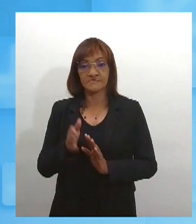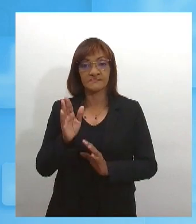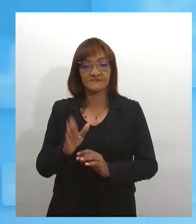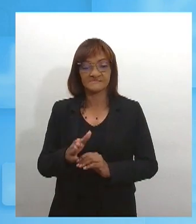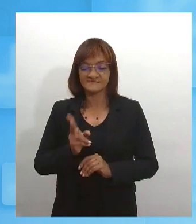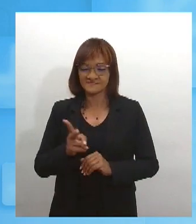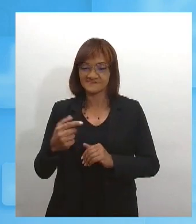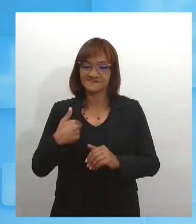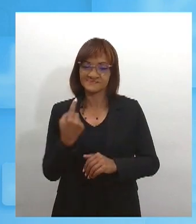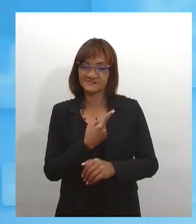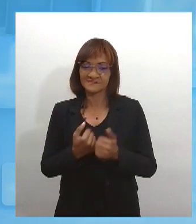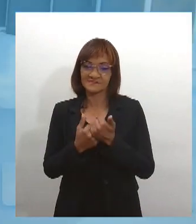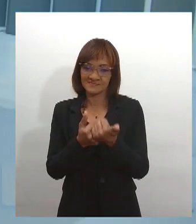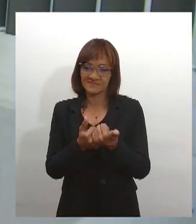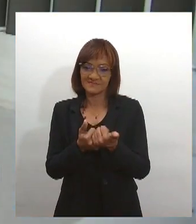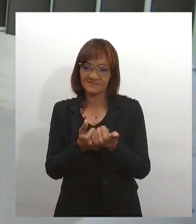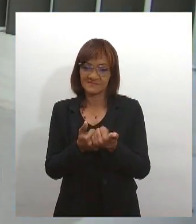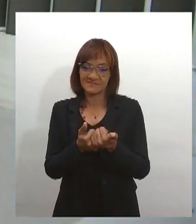trabalho.